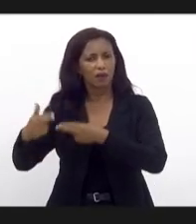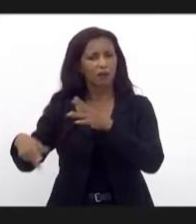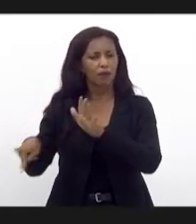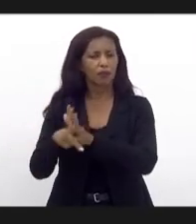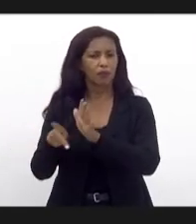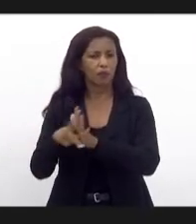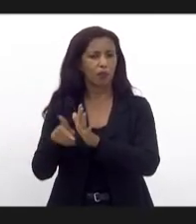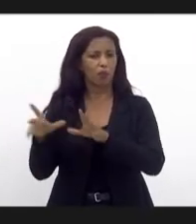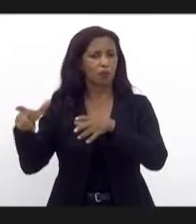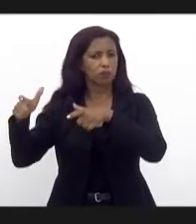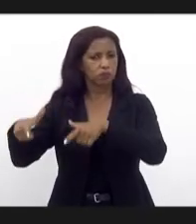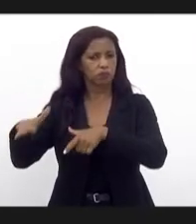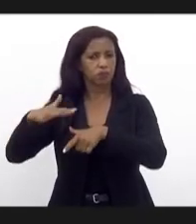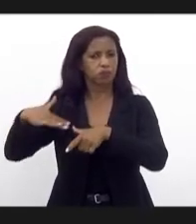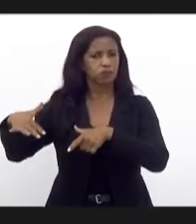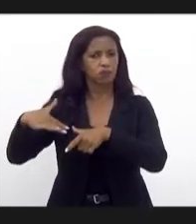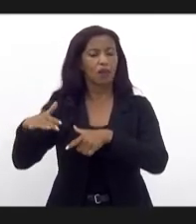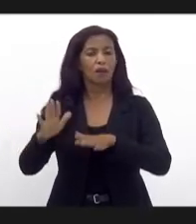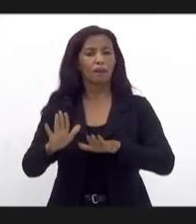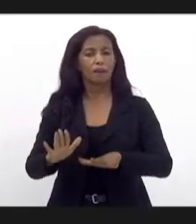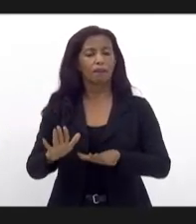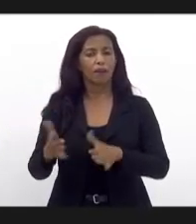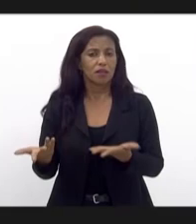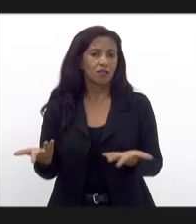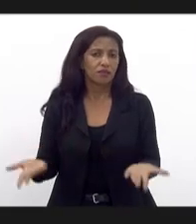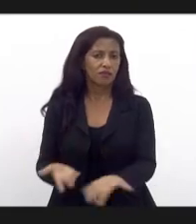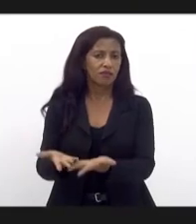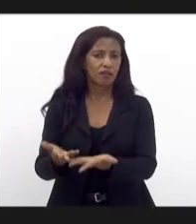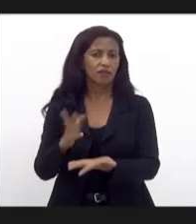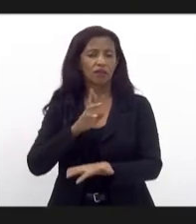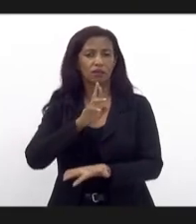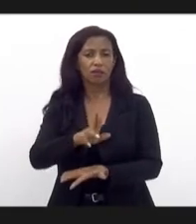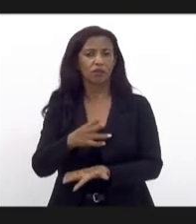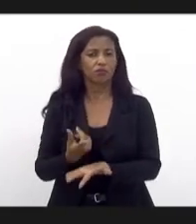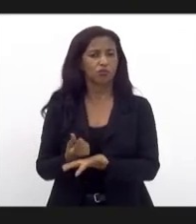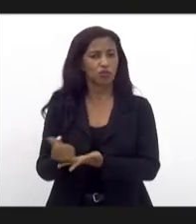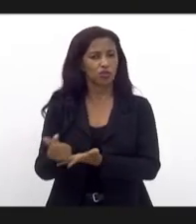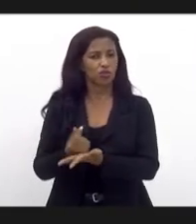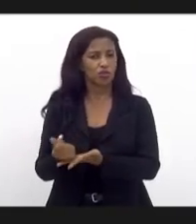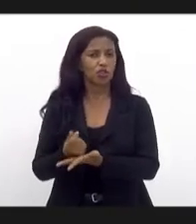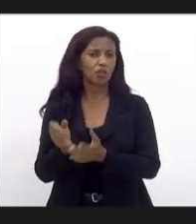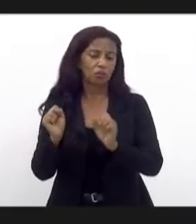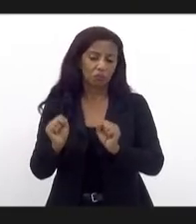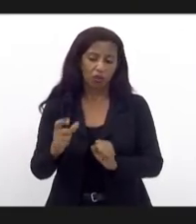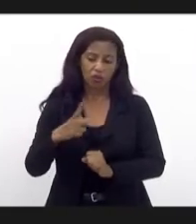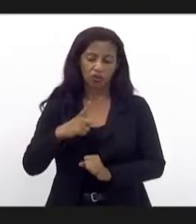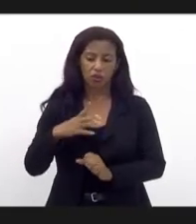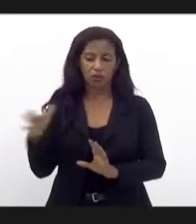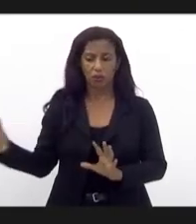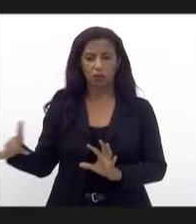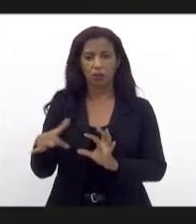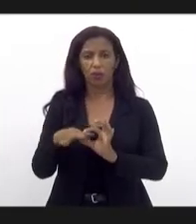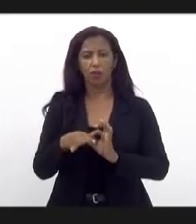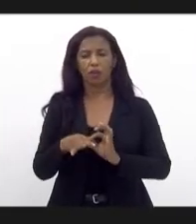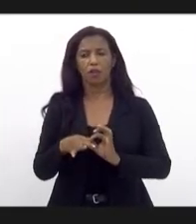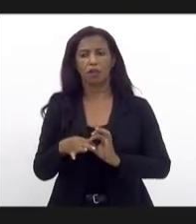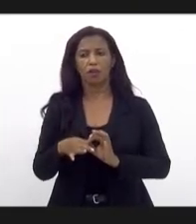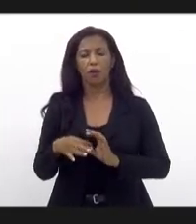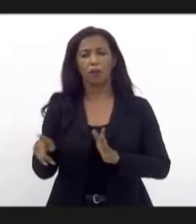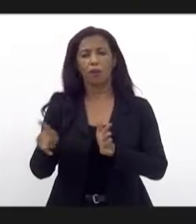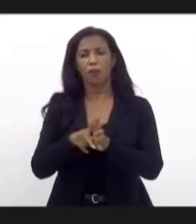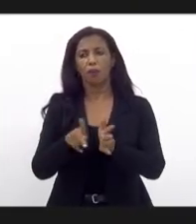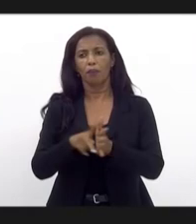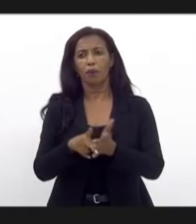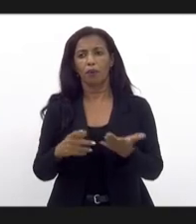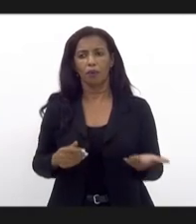próprio aeródromo, né? Mas, enfim, ali vai resultar muito dinheiro, quem sabe pode fazer a ligação para o